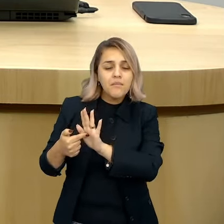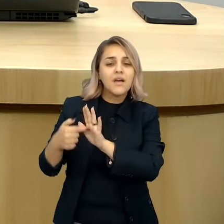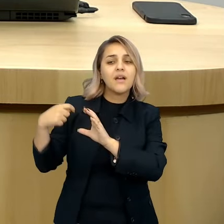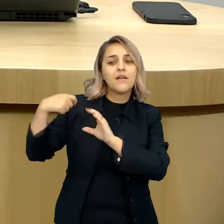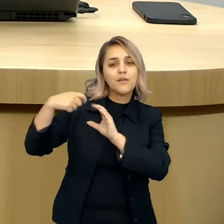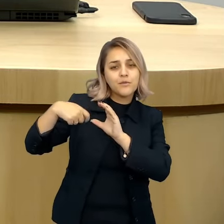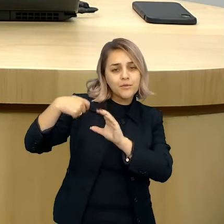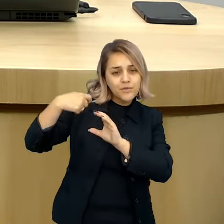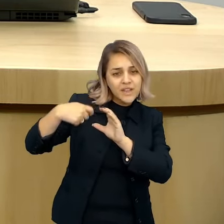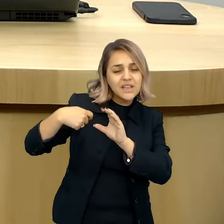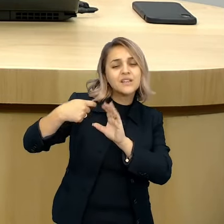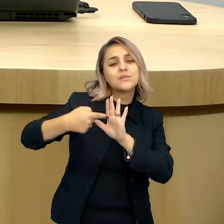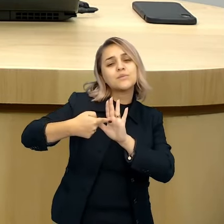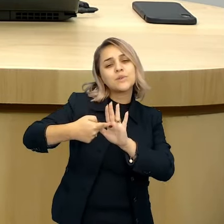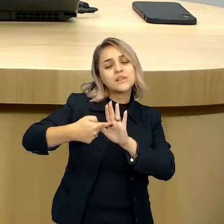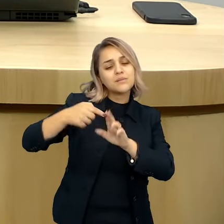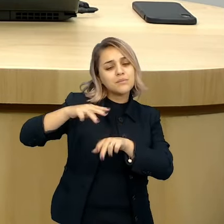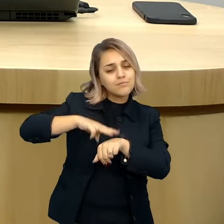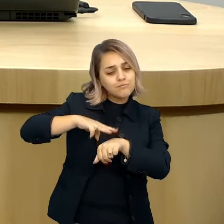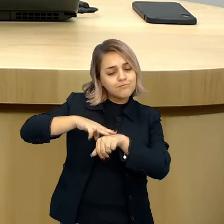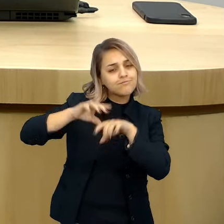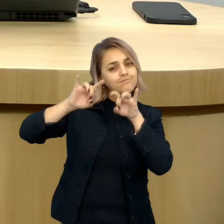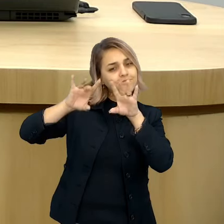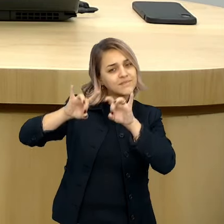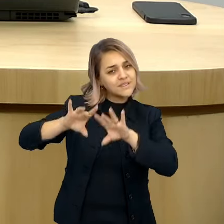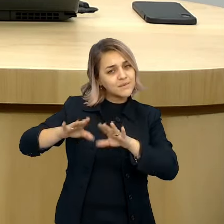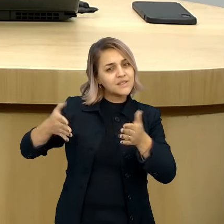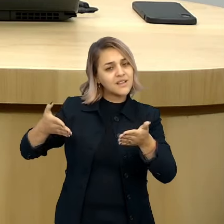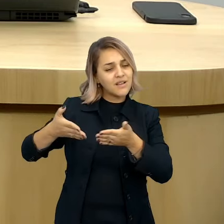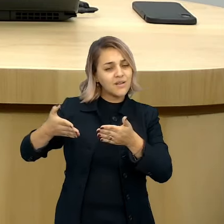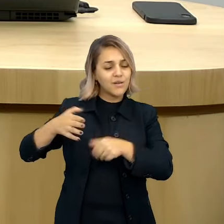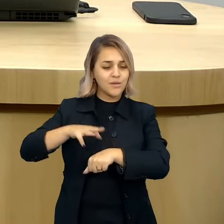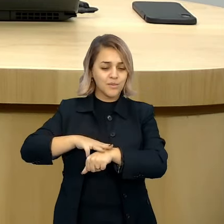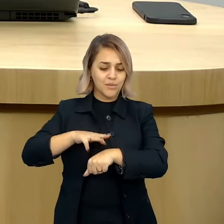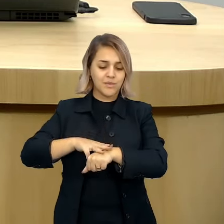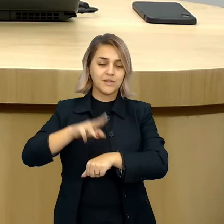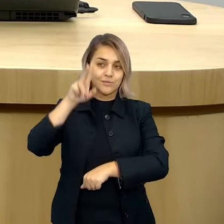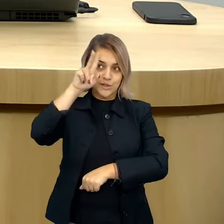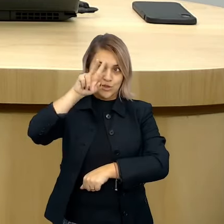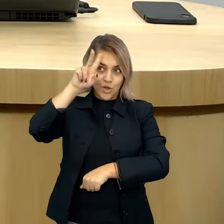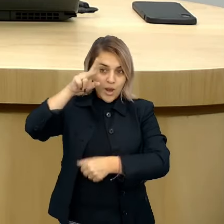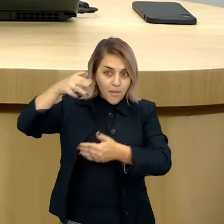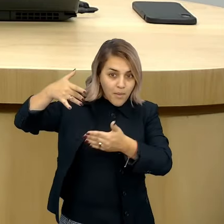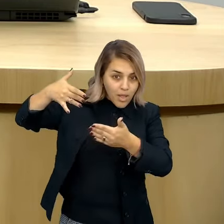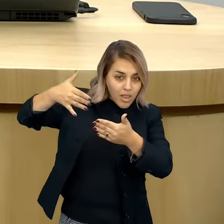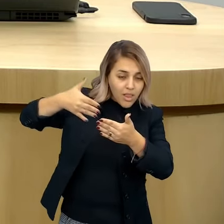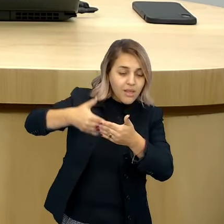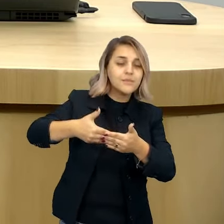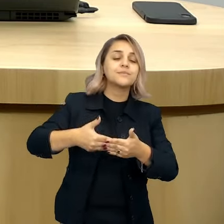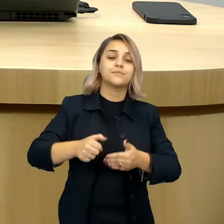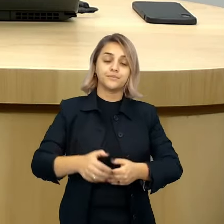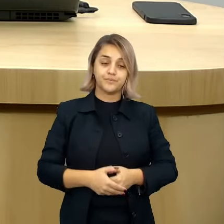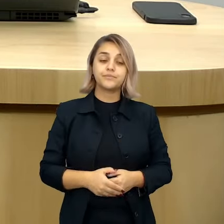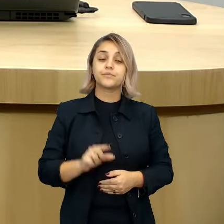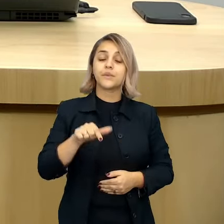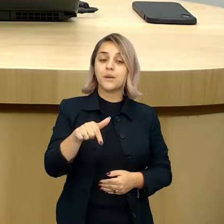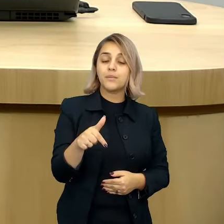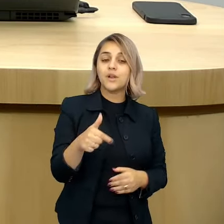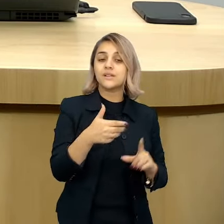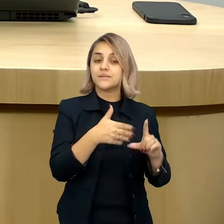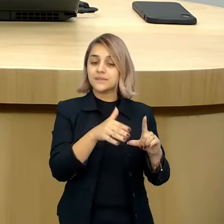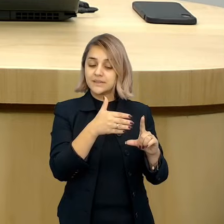algum momento específico da nossa história, né, que trate um pouquinho disso. No próximo slide, a gente vê que tem